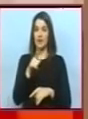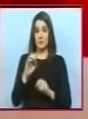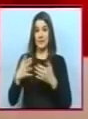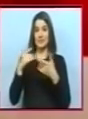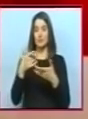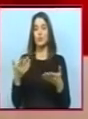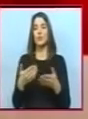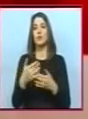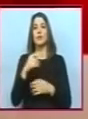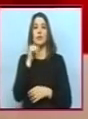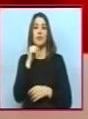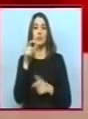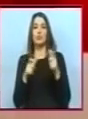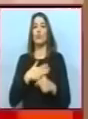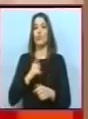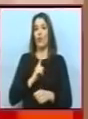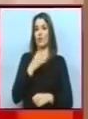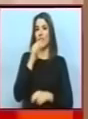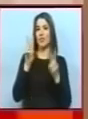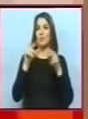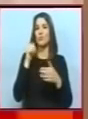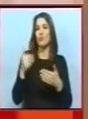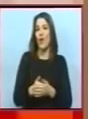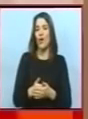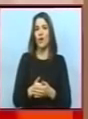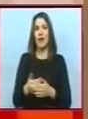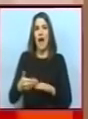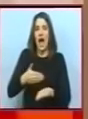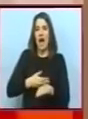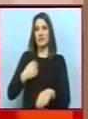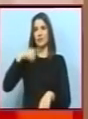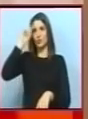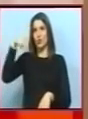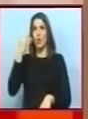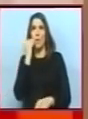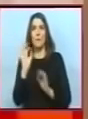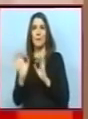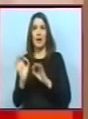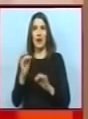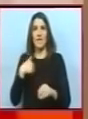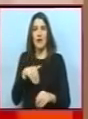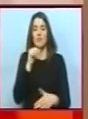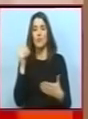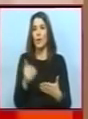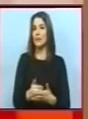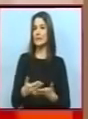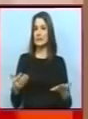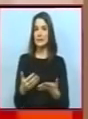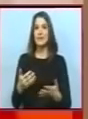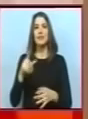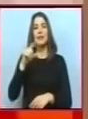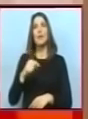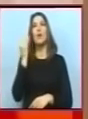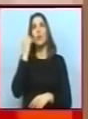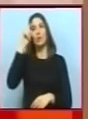difícil falar na morte, é difícil antecipar o momento da morte e é difícil antecipar que com a morte